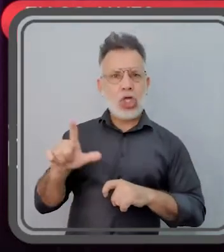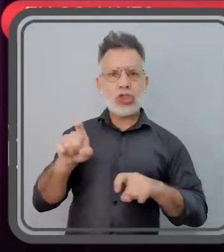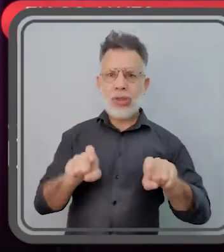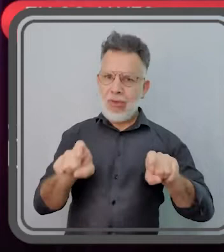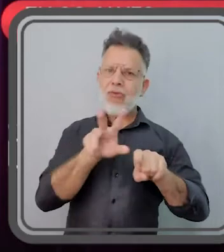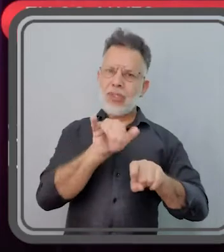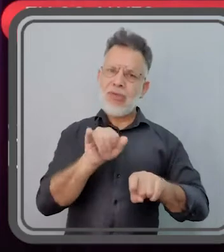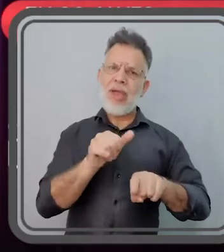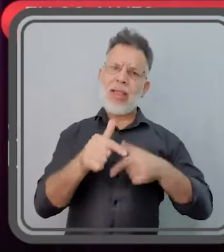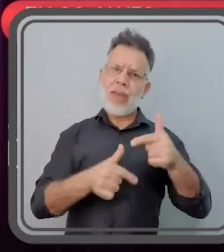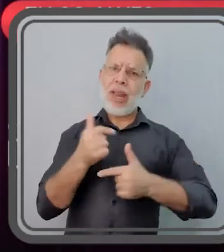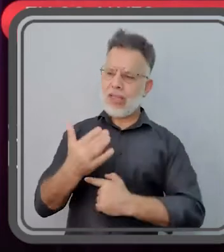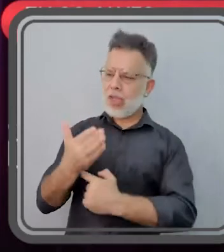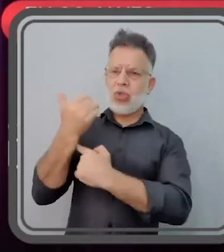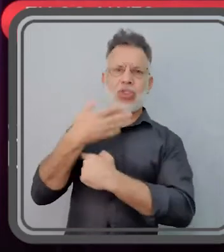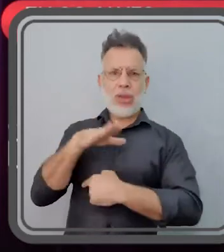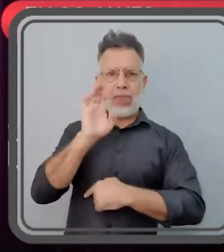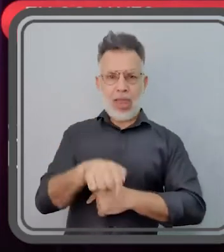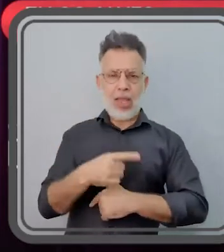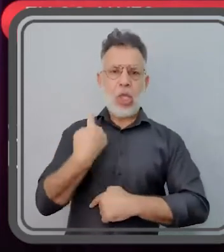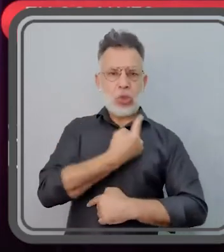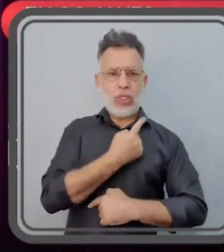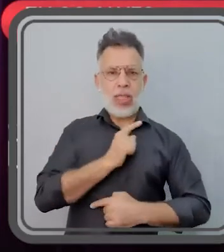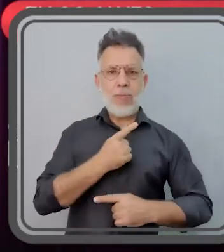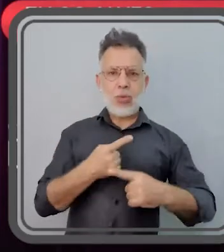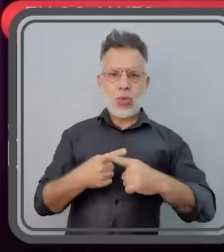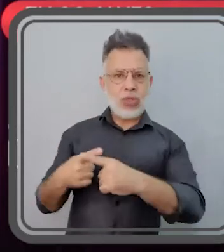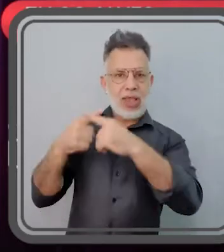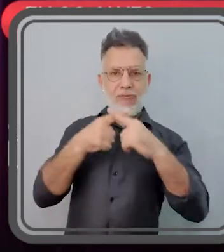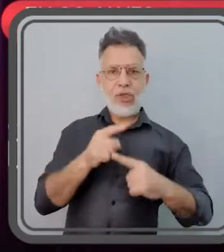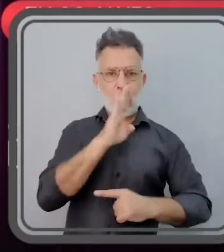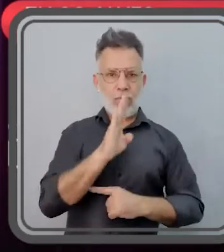com tecnologia super bem. A gente tem um desafio no Brasil que,